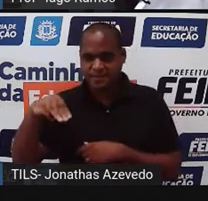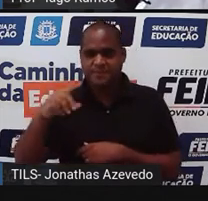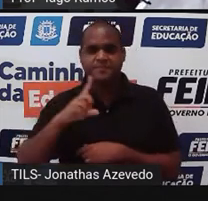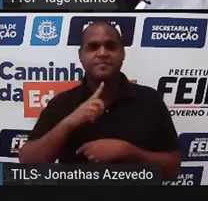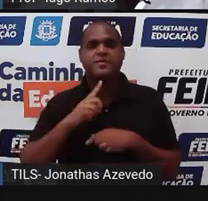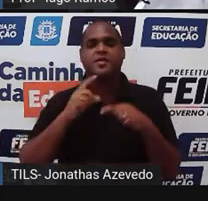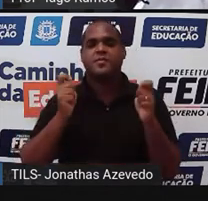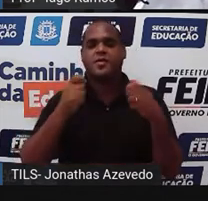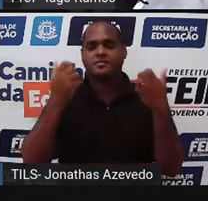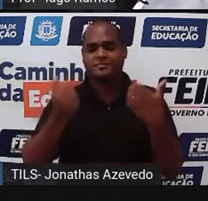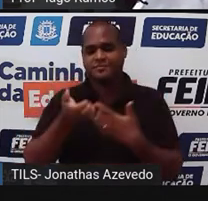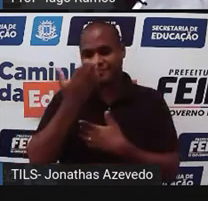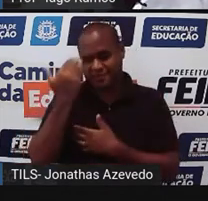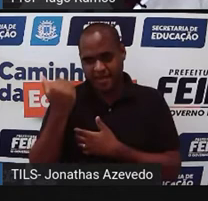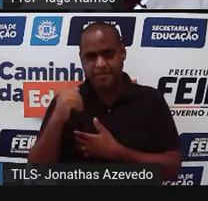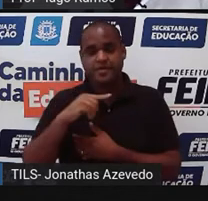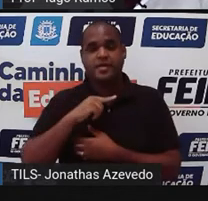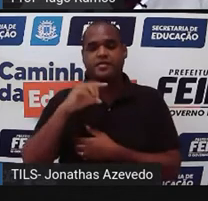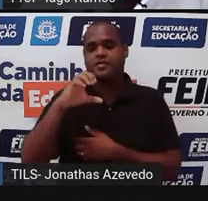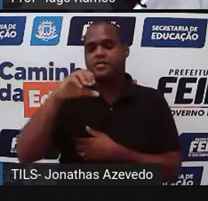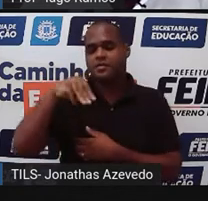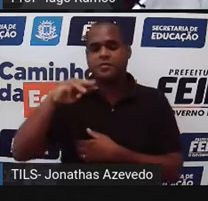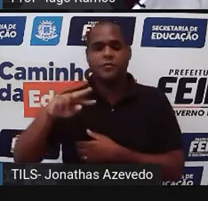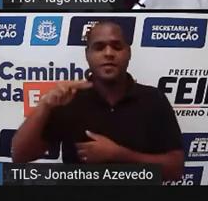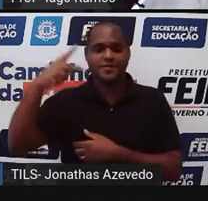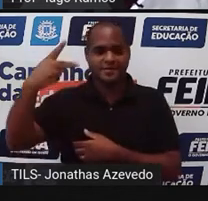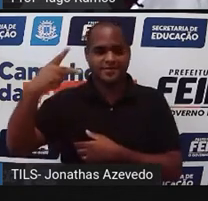é centímetros quadrados